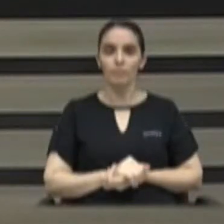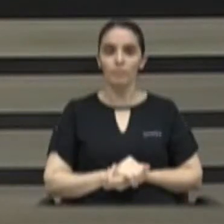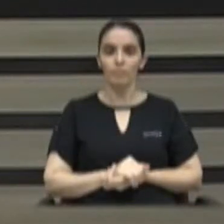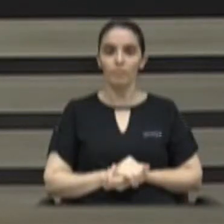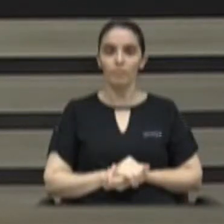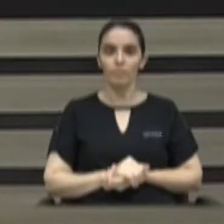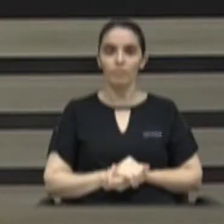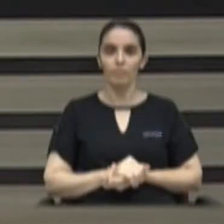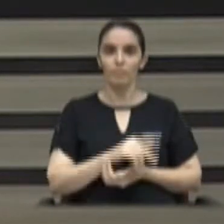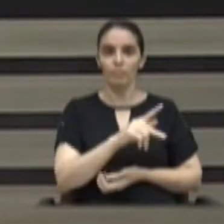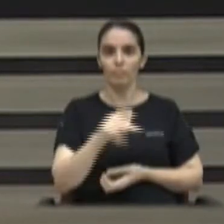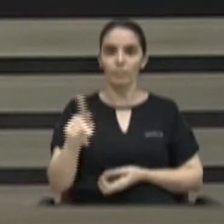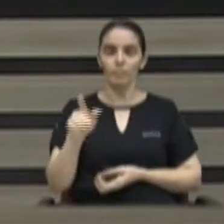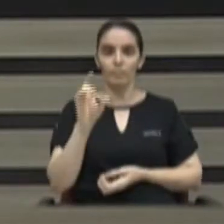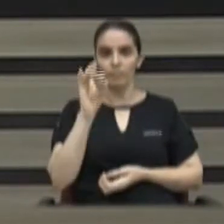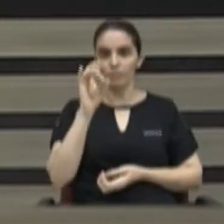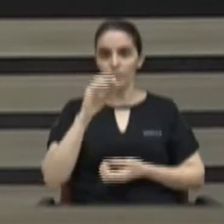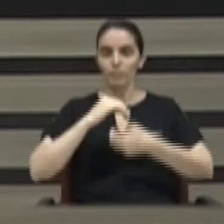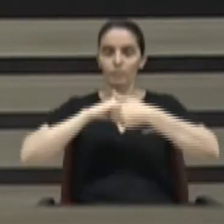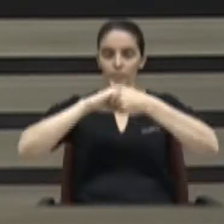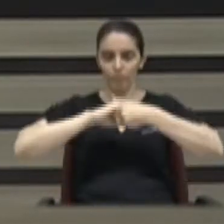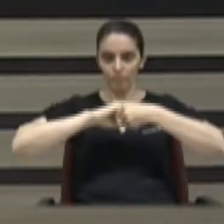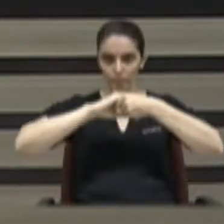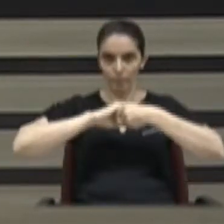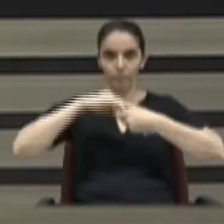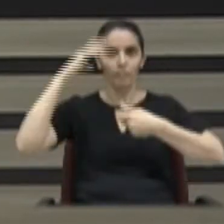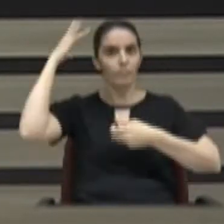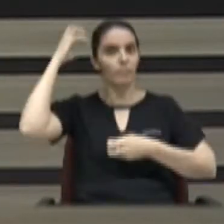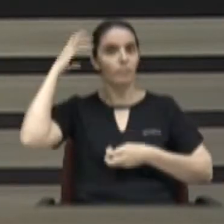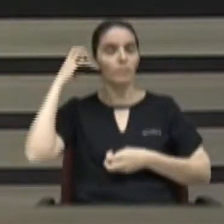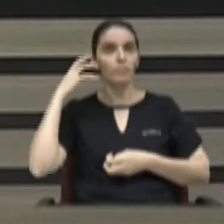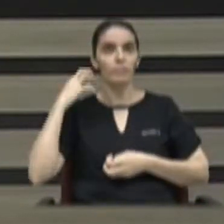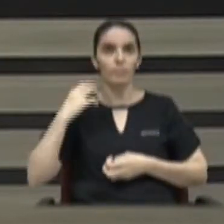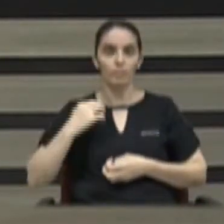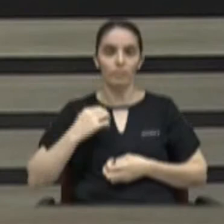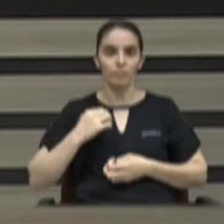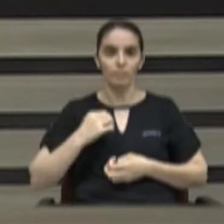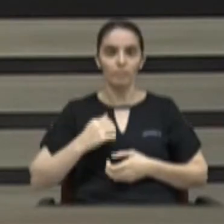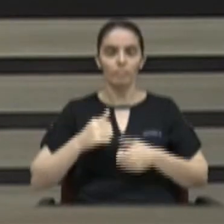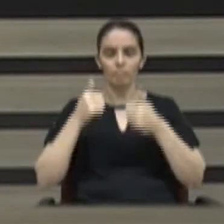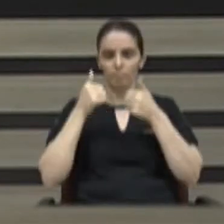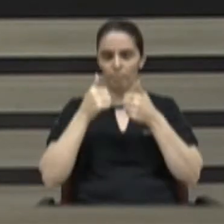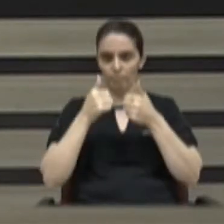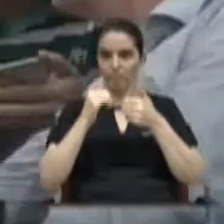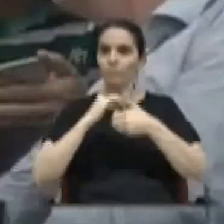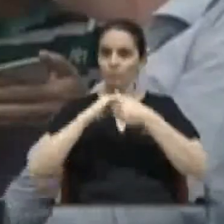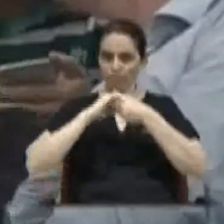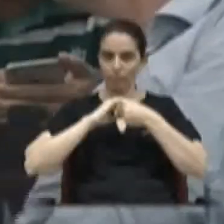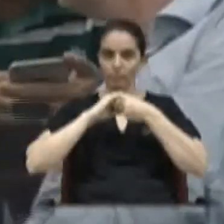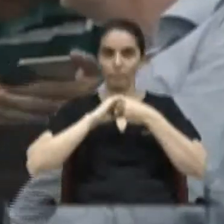Senhor presidente, somente para parabenizar a vereadora Lubogo por esse sucesso na casa de hoje. Parabéns, vereadora.